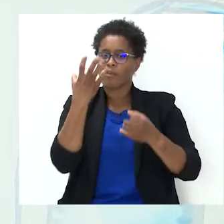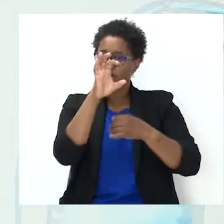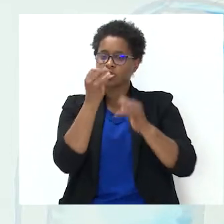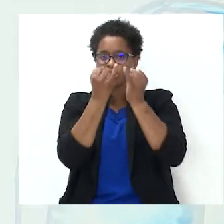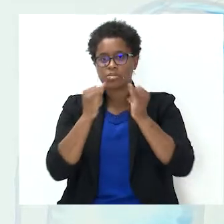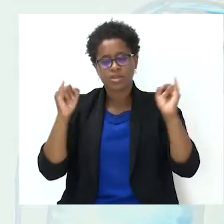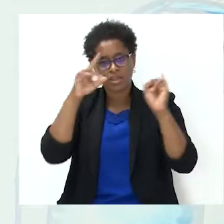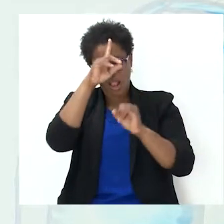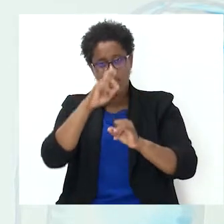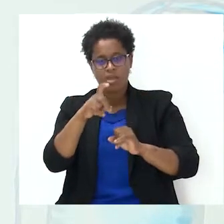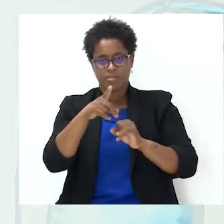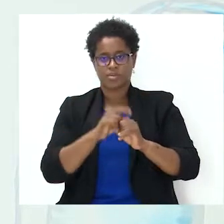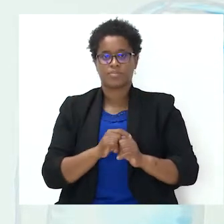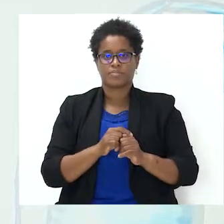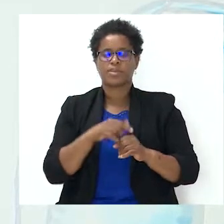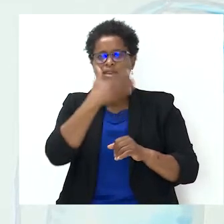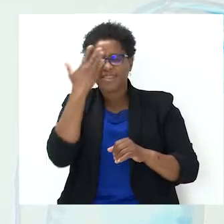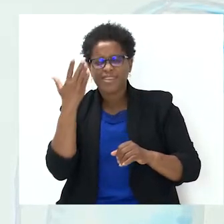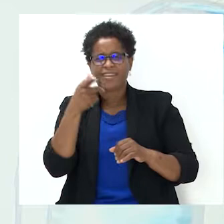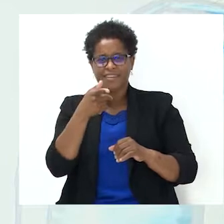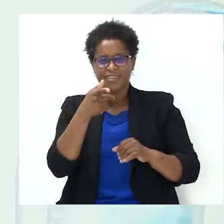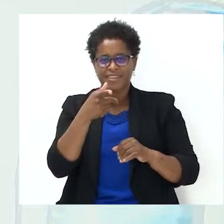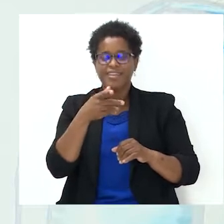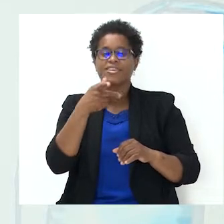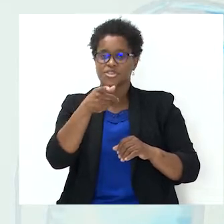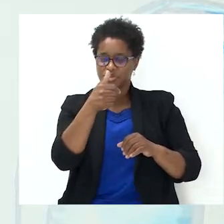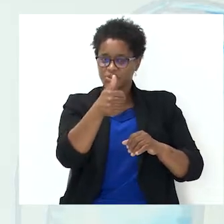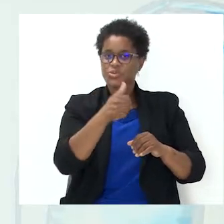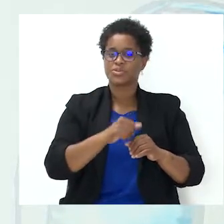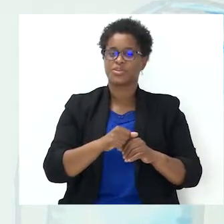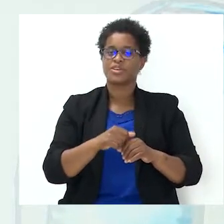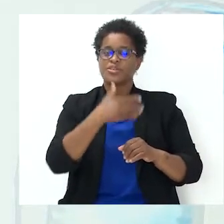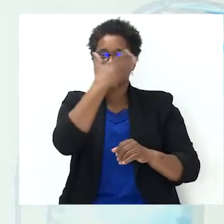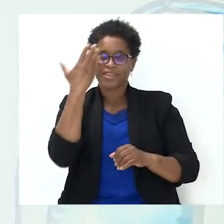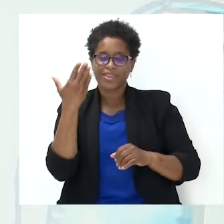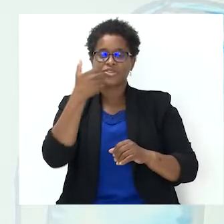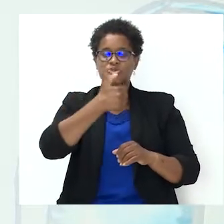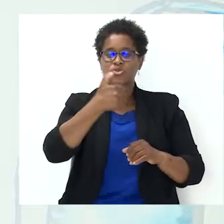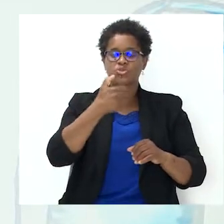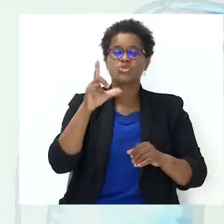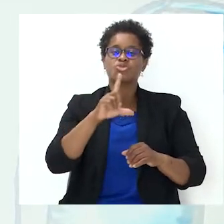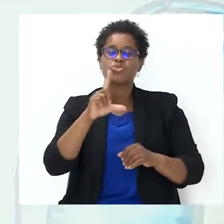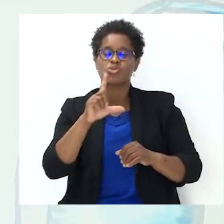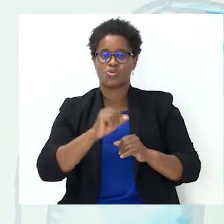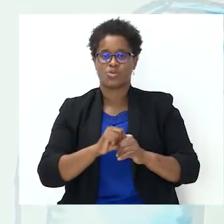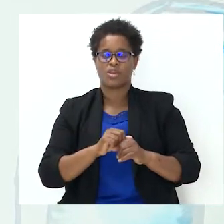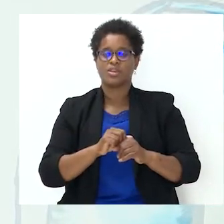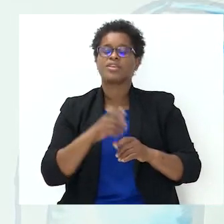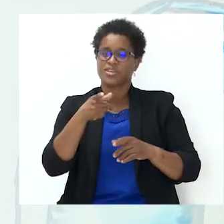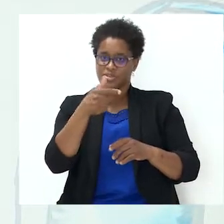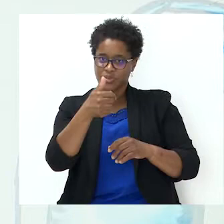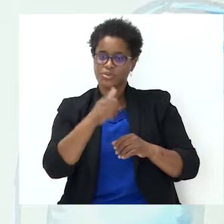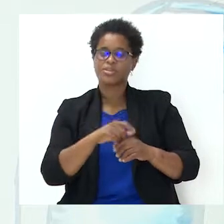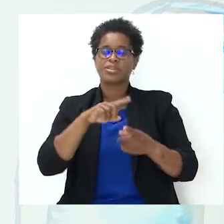independente. Lembram-se de que dia foi? Isso, foi no dia 5 de julho, isso